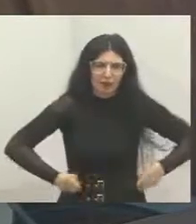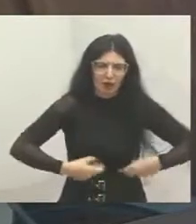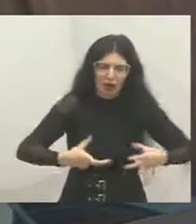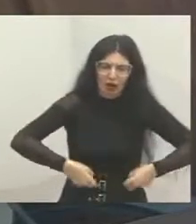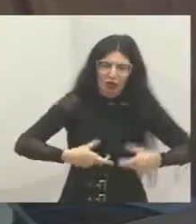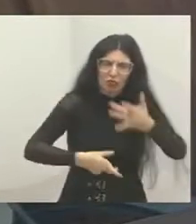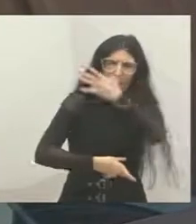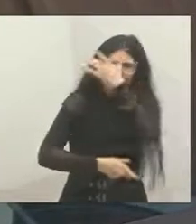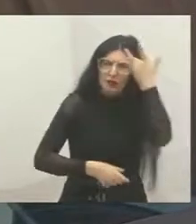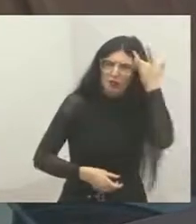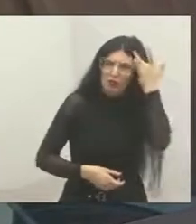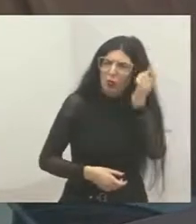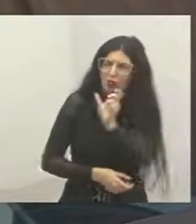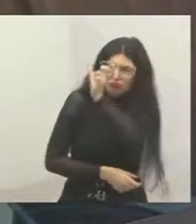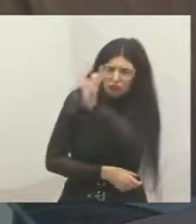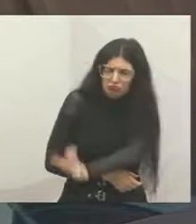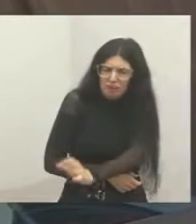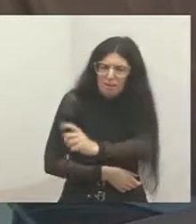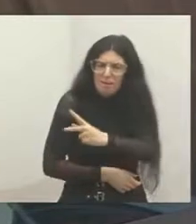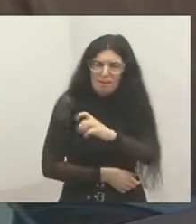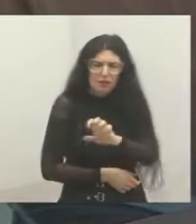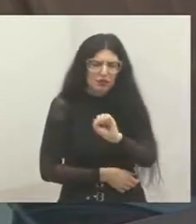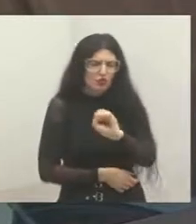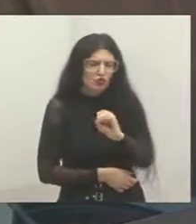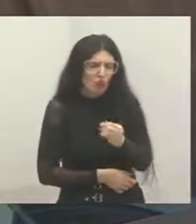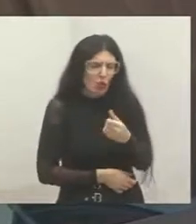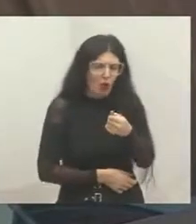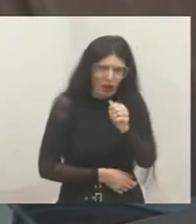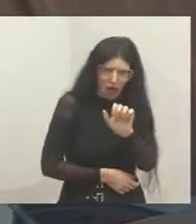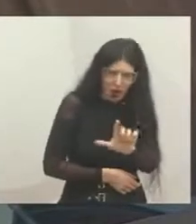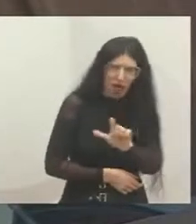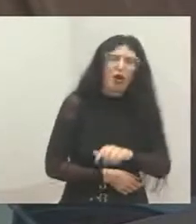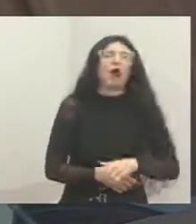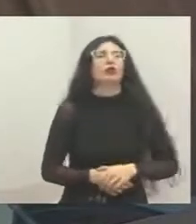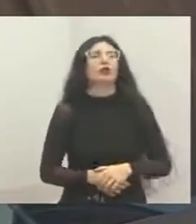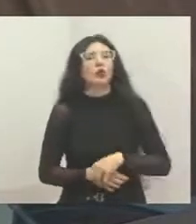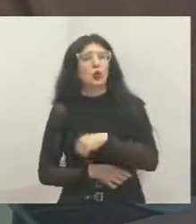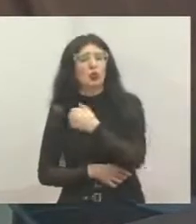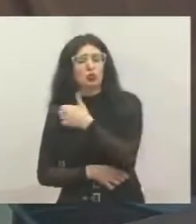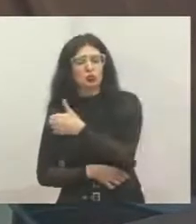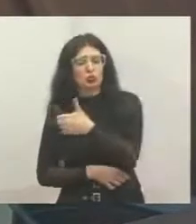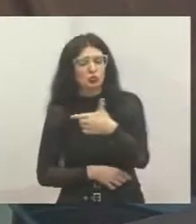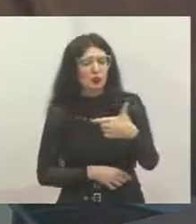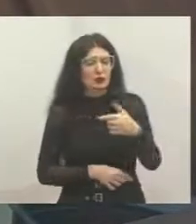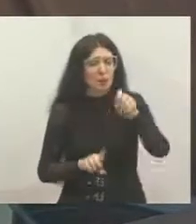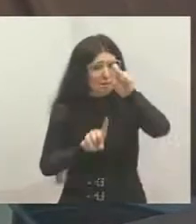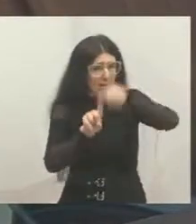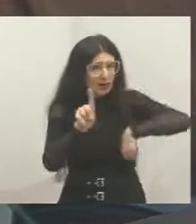pessoal. Aqui fala que nos últimos meses, últimos 12 meses,